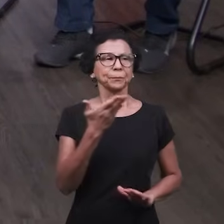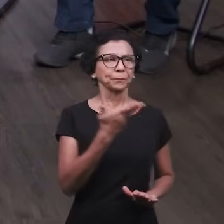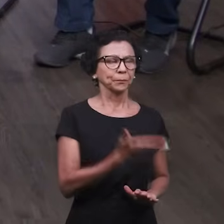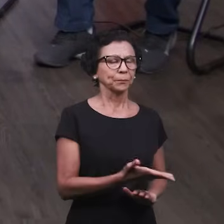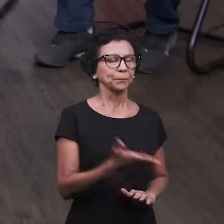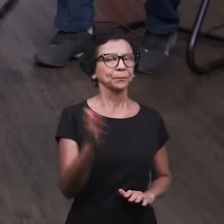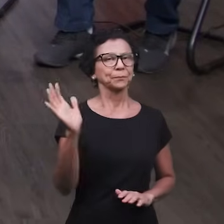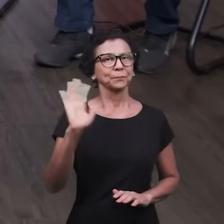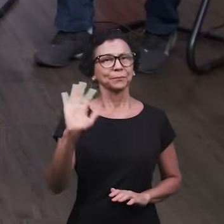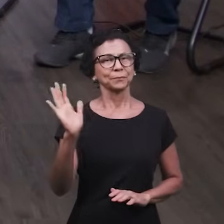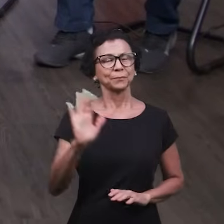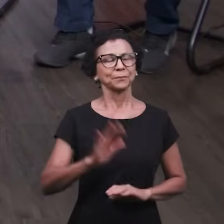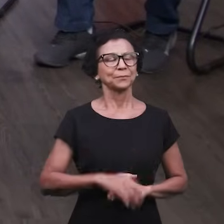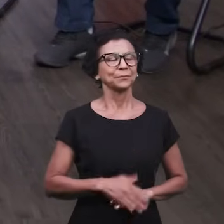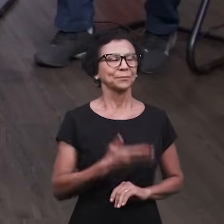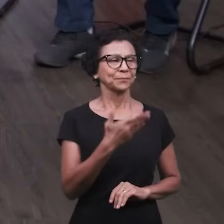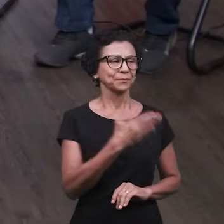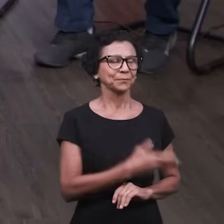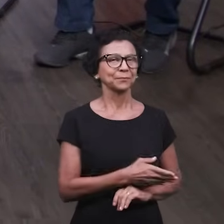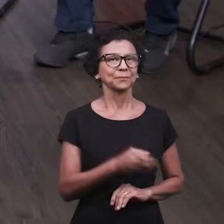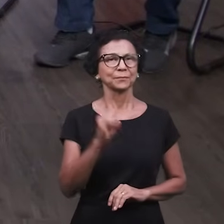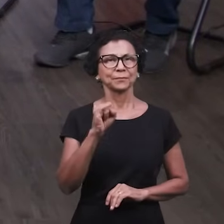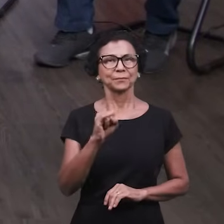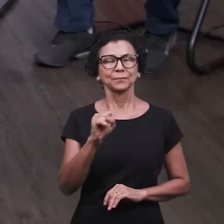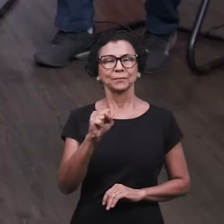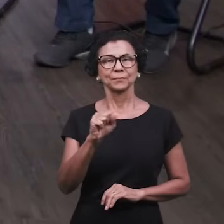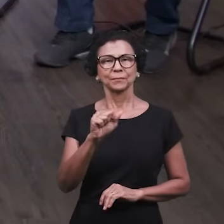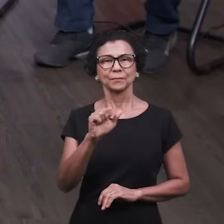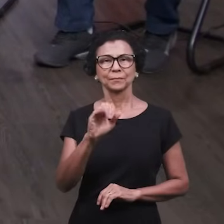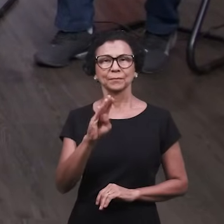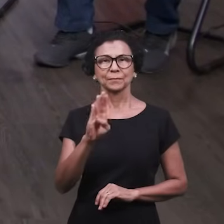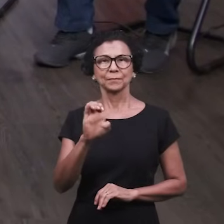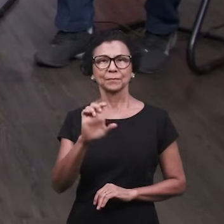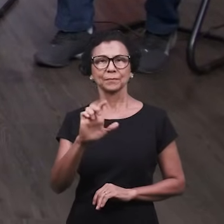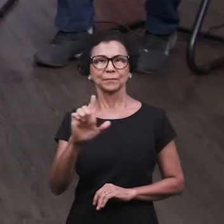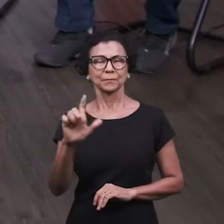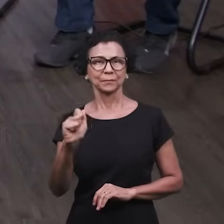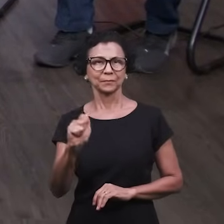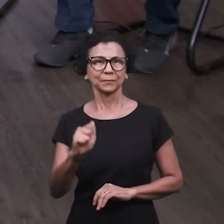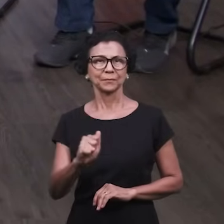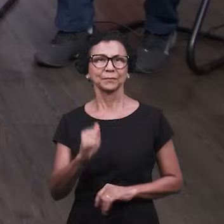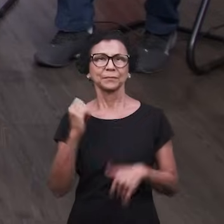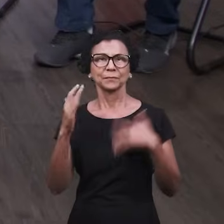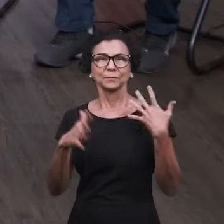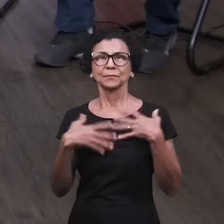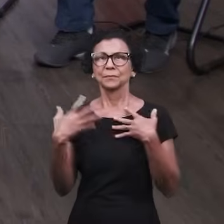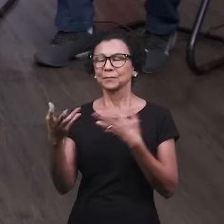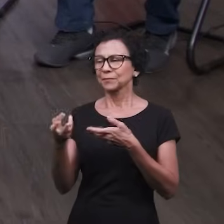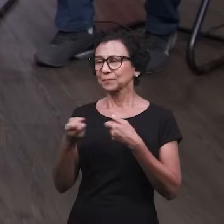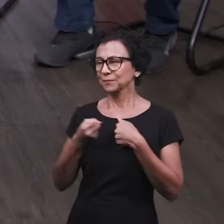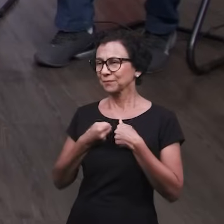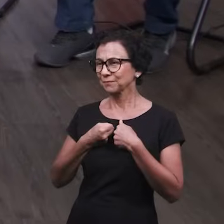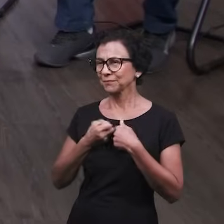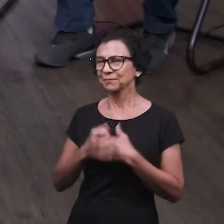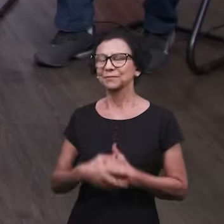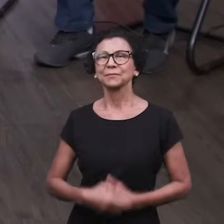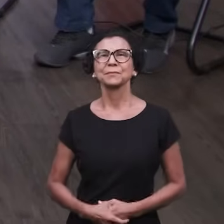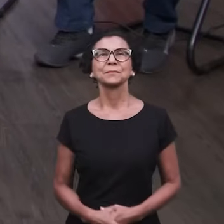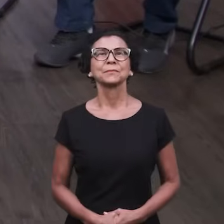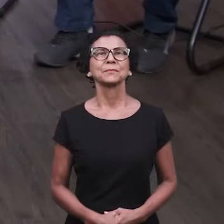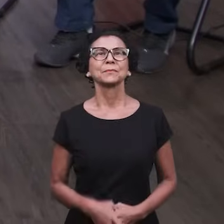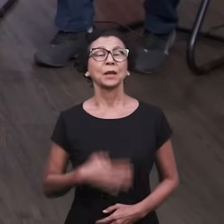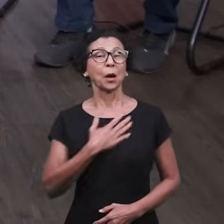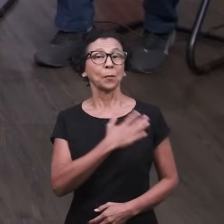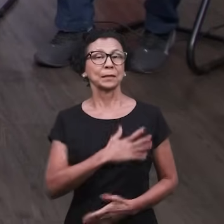aqui da nossa querida irmã, a Maria Isabela. Maria Isabela, alegria estar recebendo você aqui conosco. Obrigado, querido. Nada, alegria é minha estar aqui